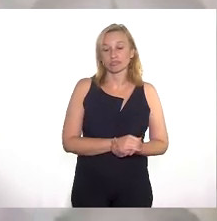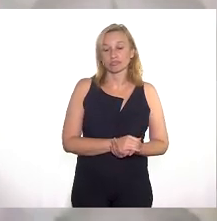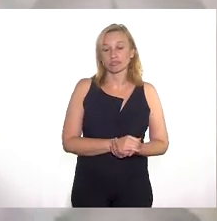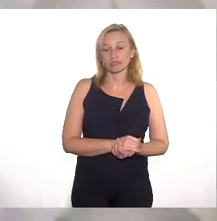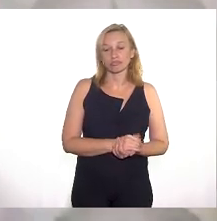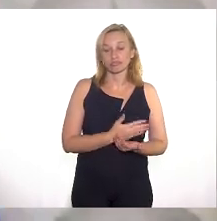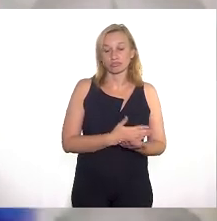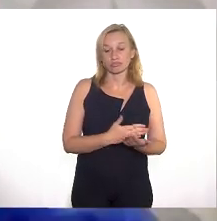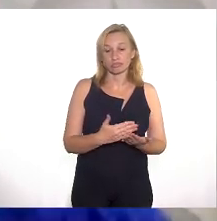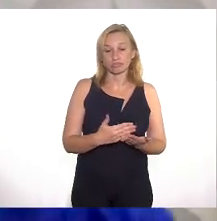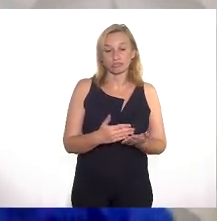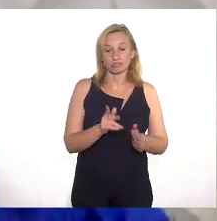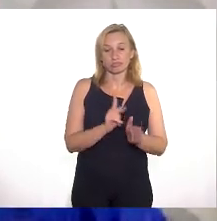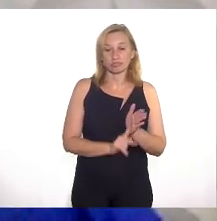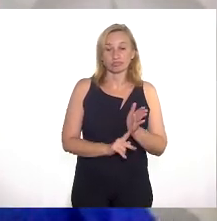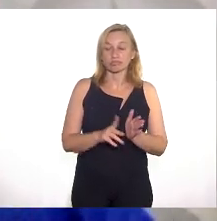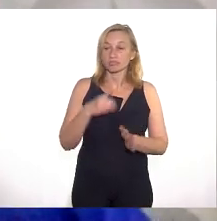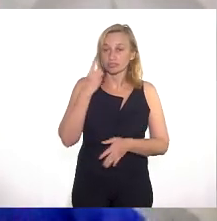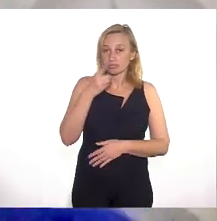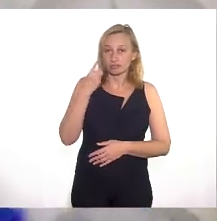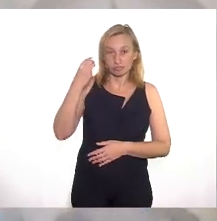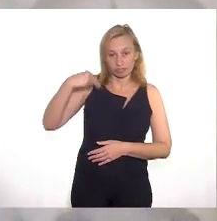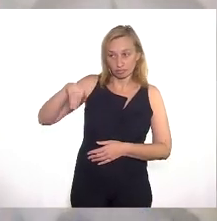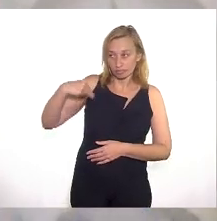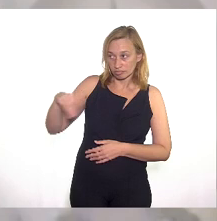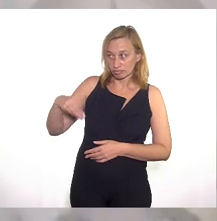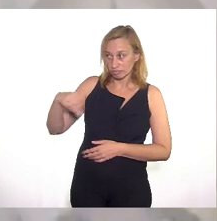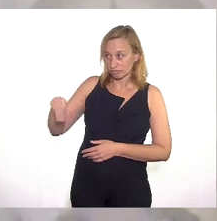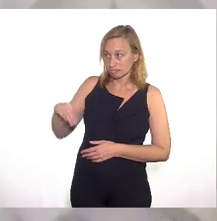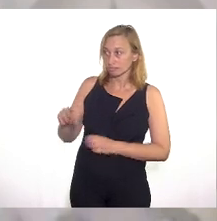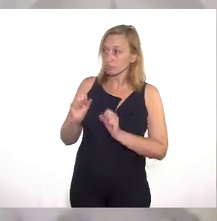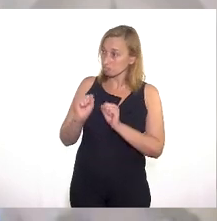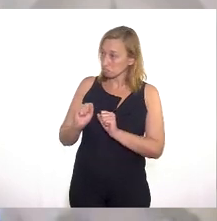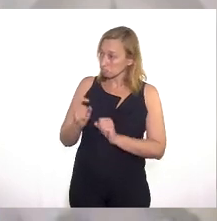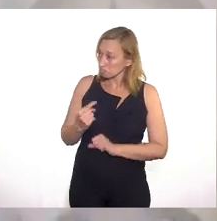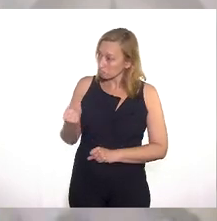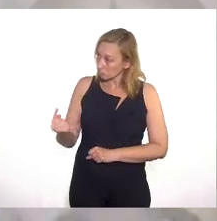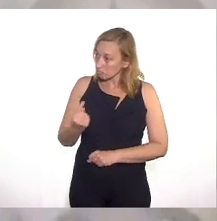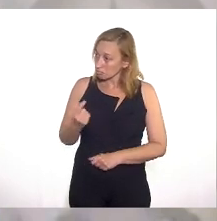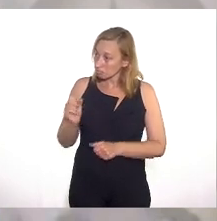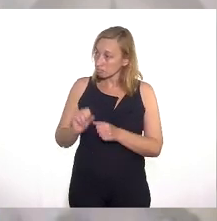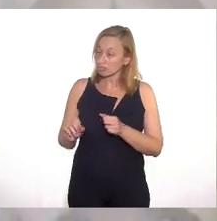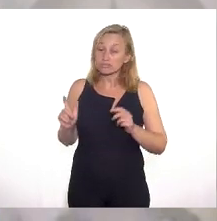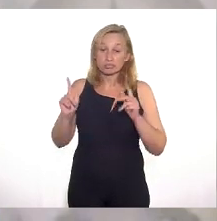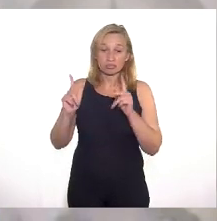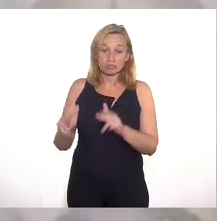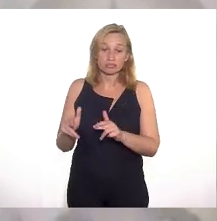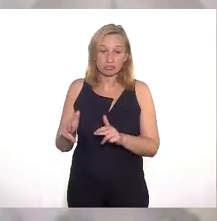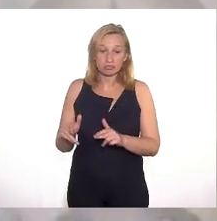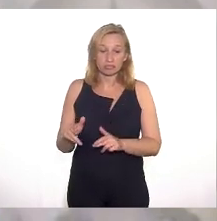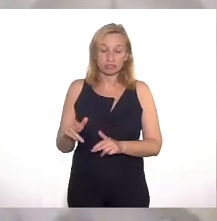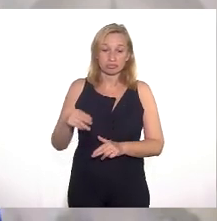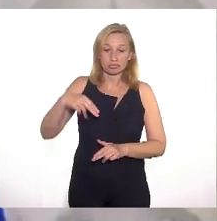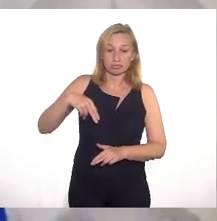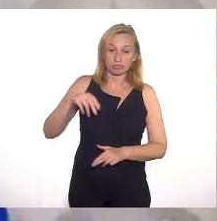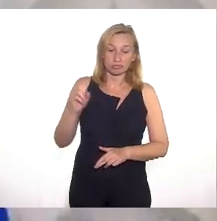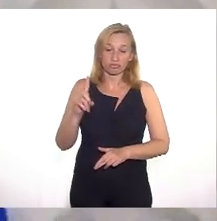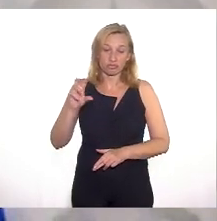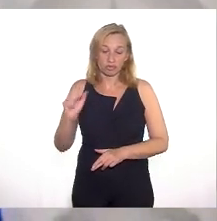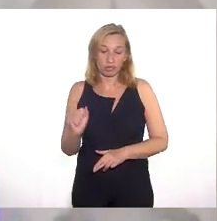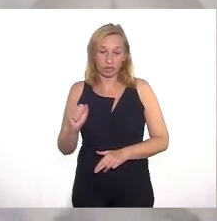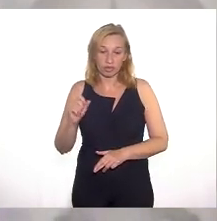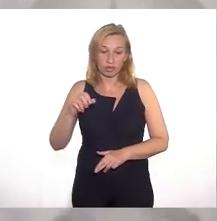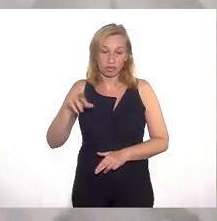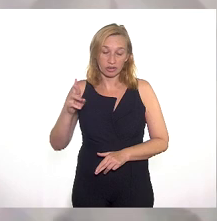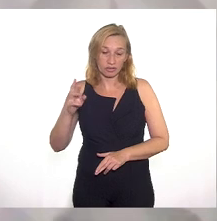E dizer para o deputado Carlos Mink que eu acho que a gente possa fazer aqui, né, a mesma coisa que Nova York fez com o Rio